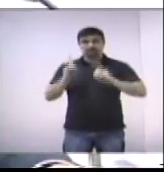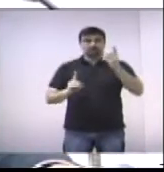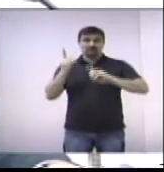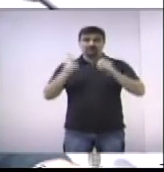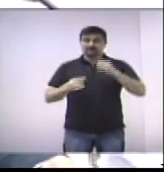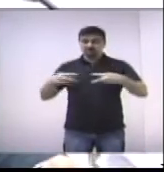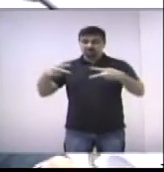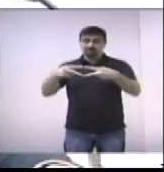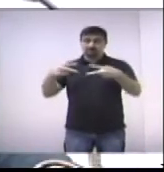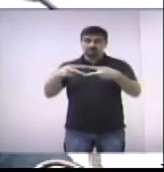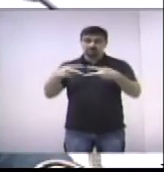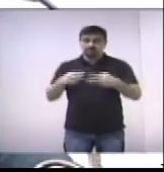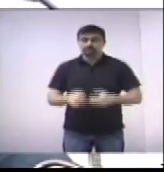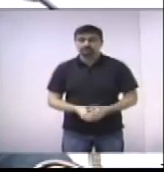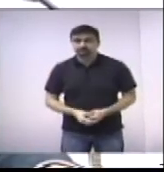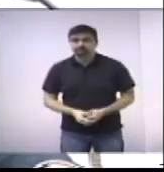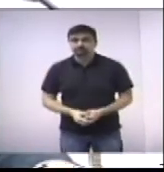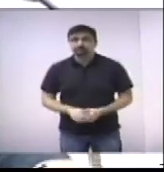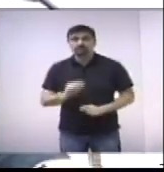Contas.